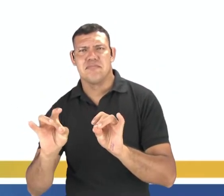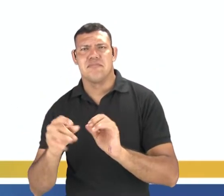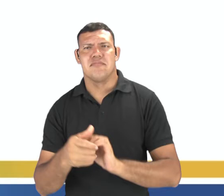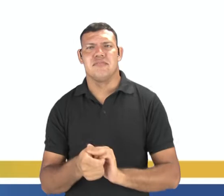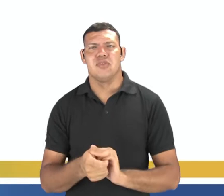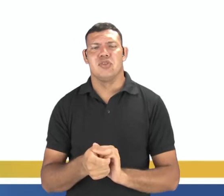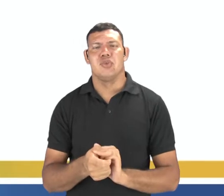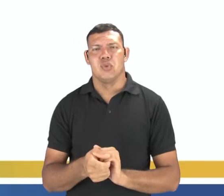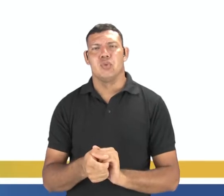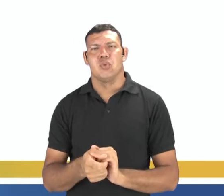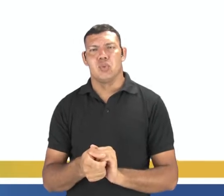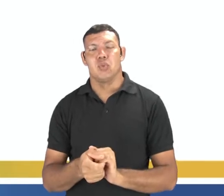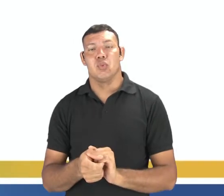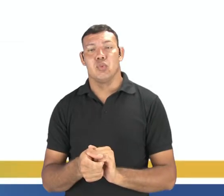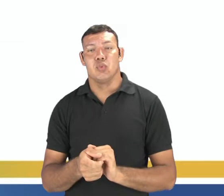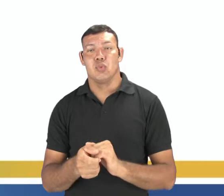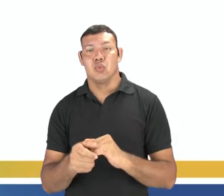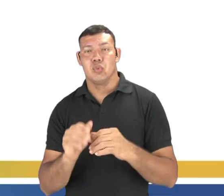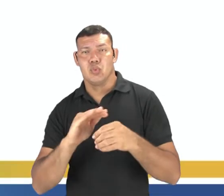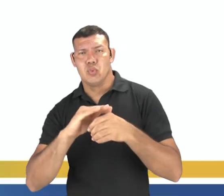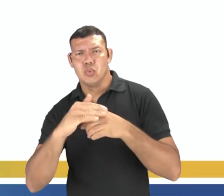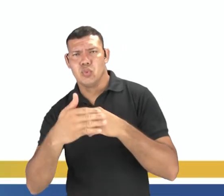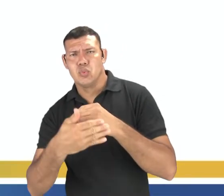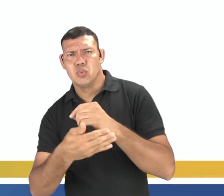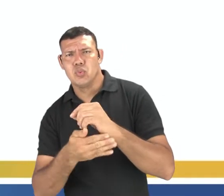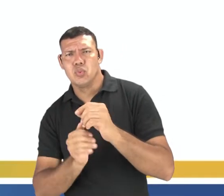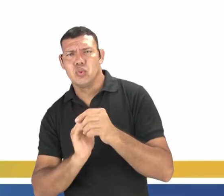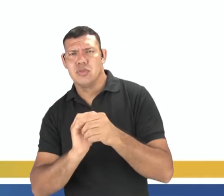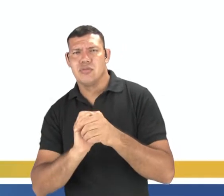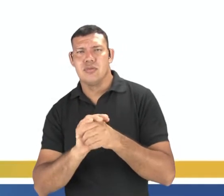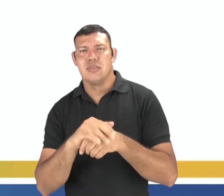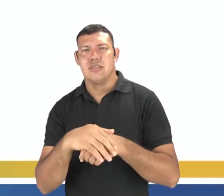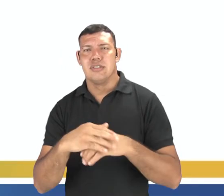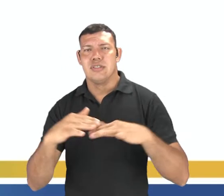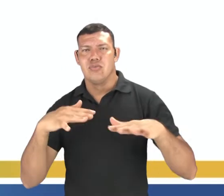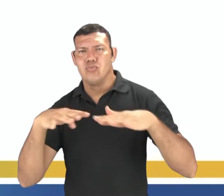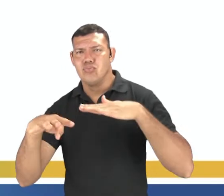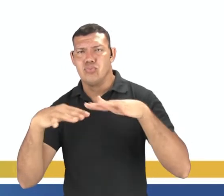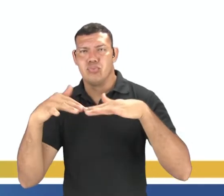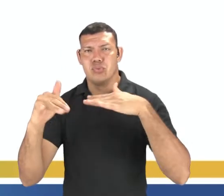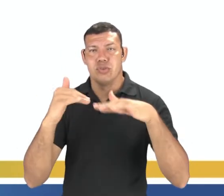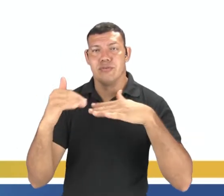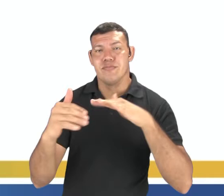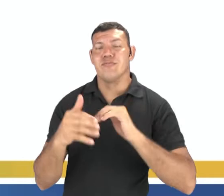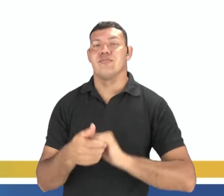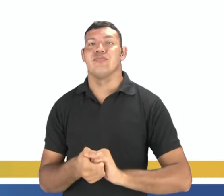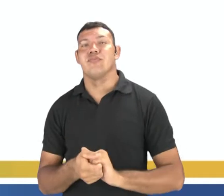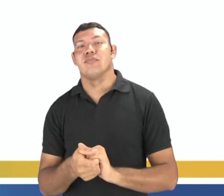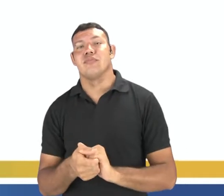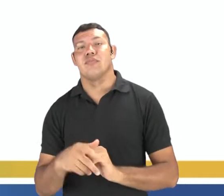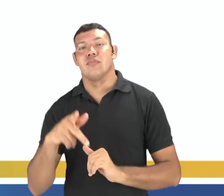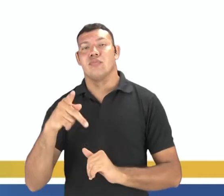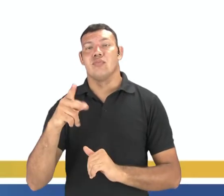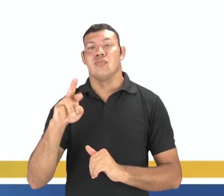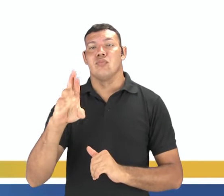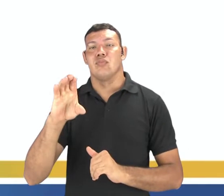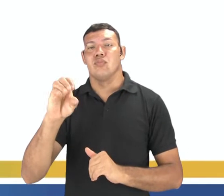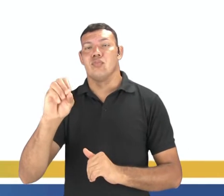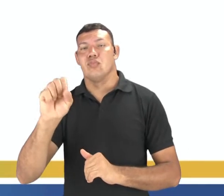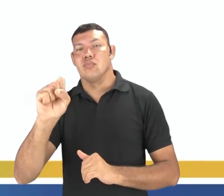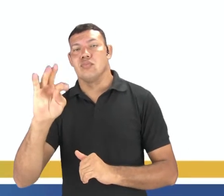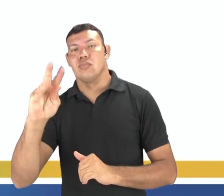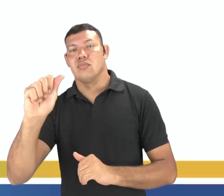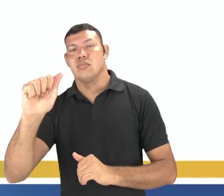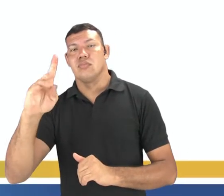que nutre o espermatozoide e facilita a mobilidade. A próstata ela produz um